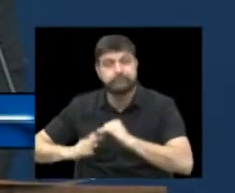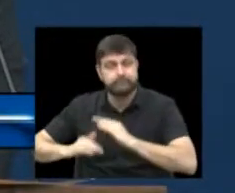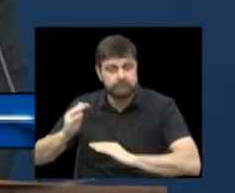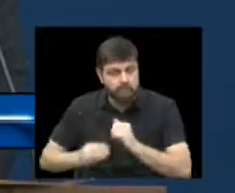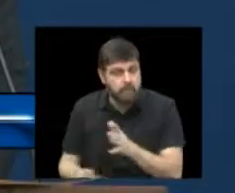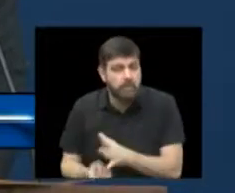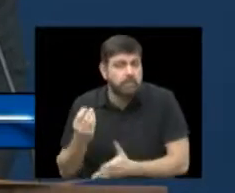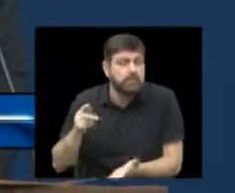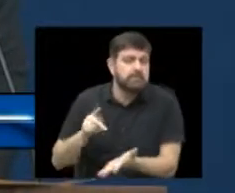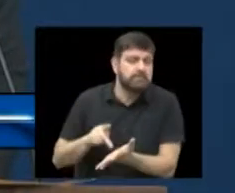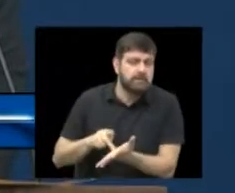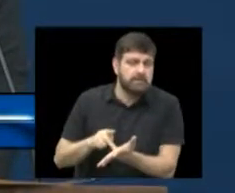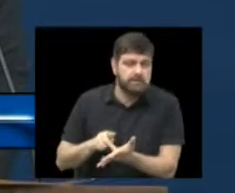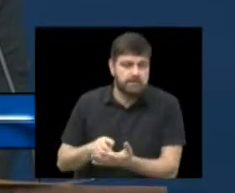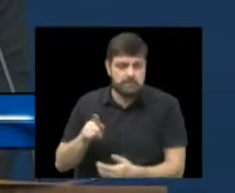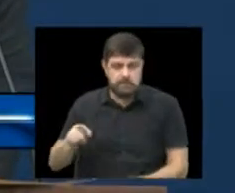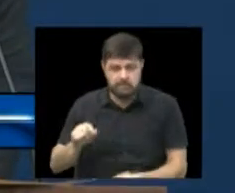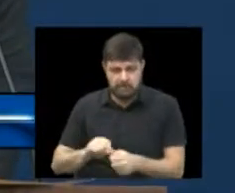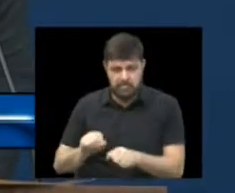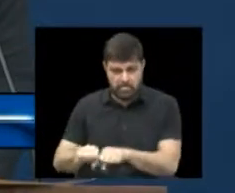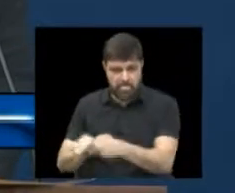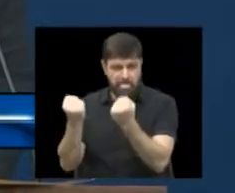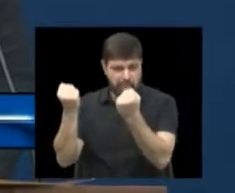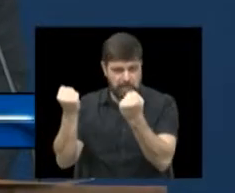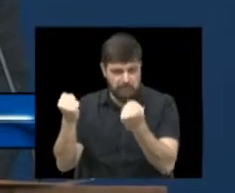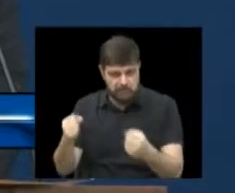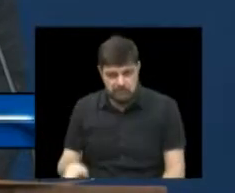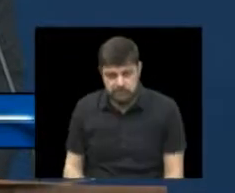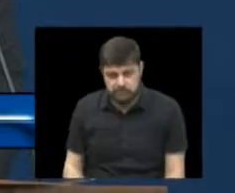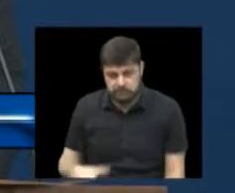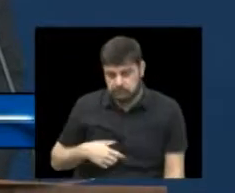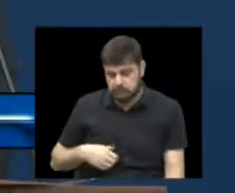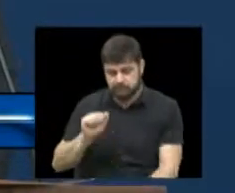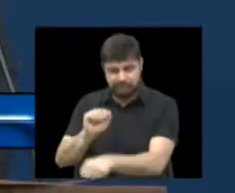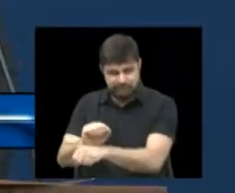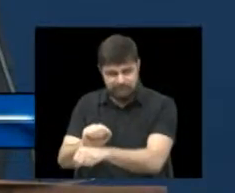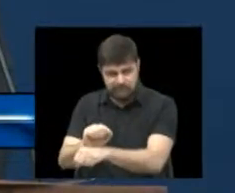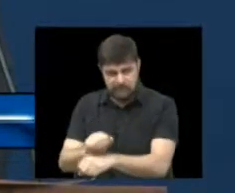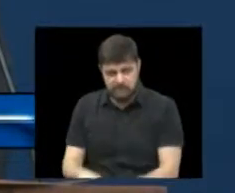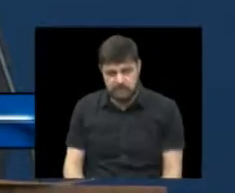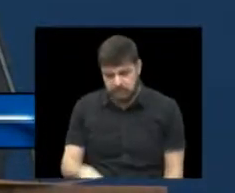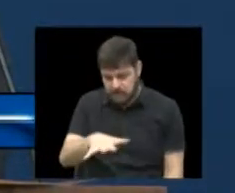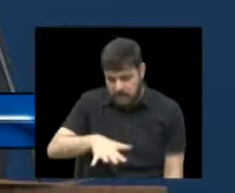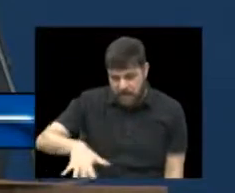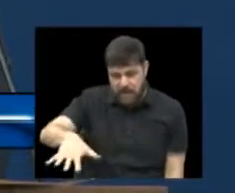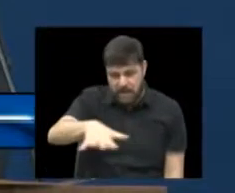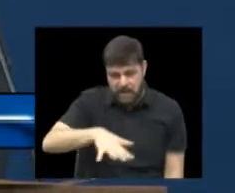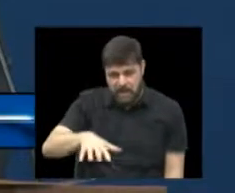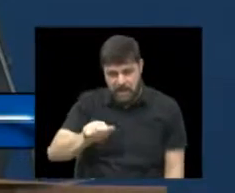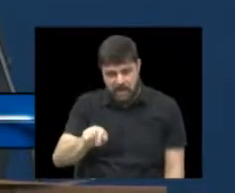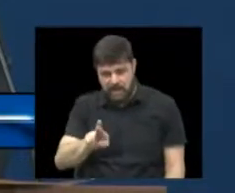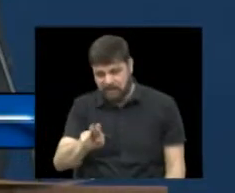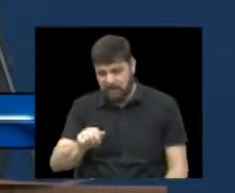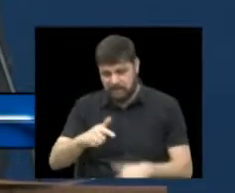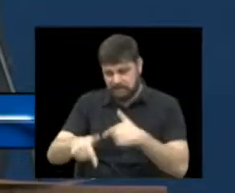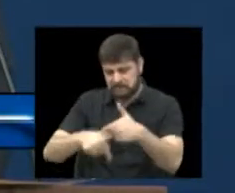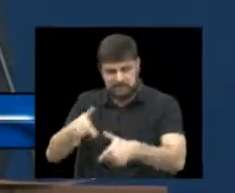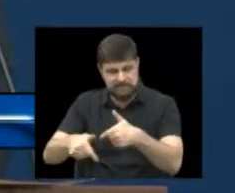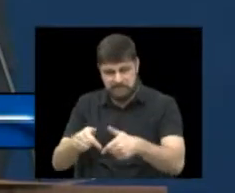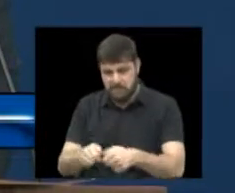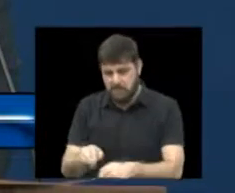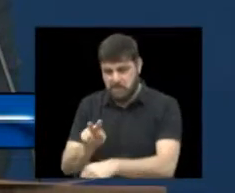Ou seja, as ARs estão sucateadas, as ARs estão paradas, as ARs elas não estão atendendo nenhum